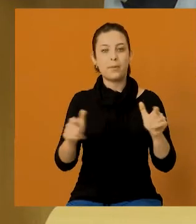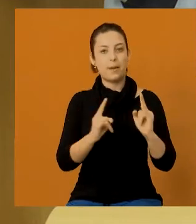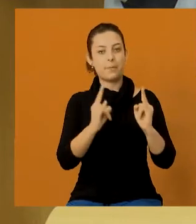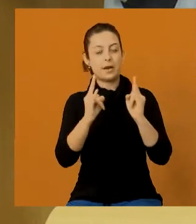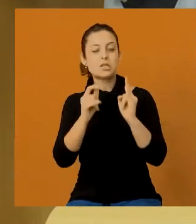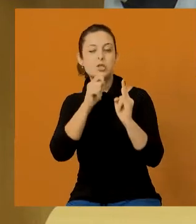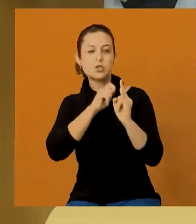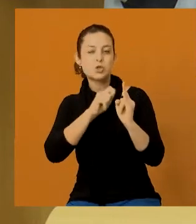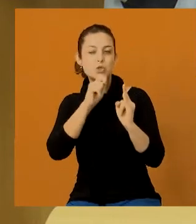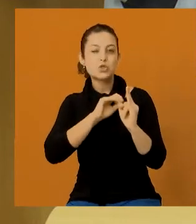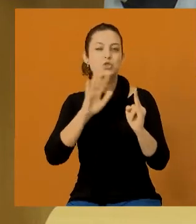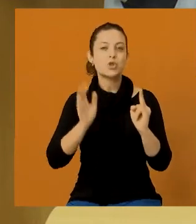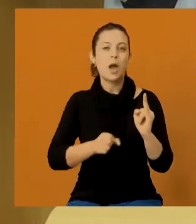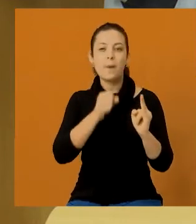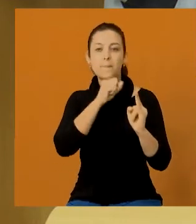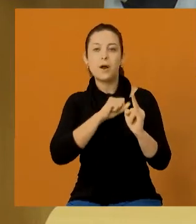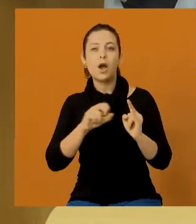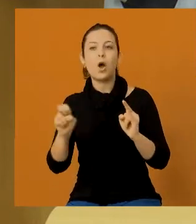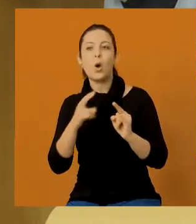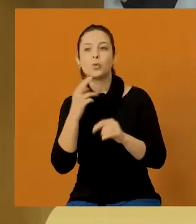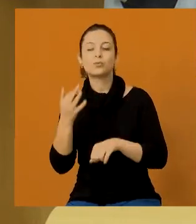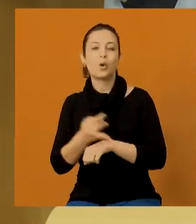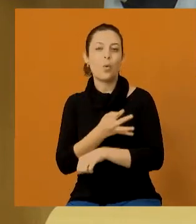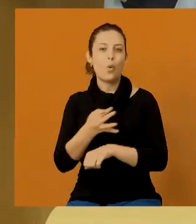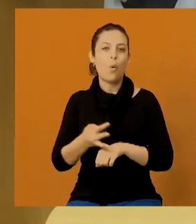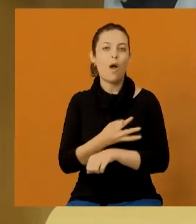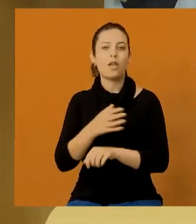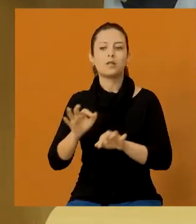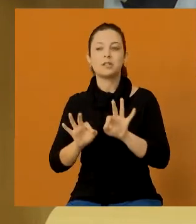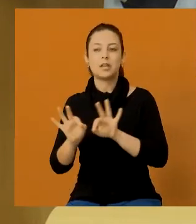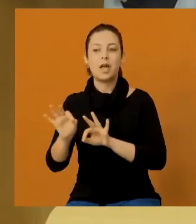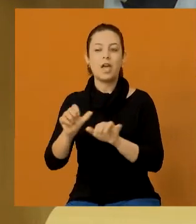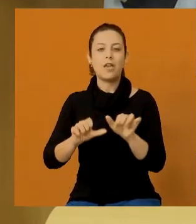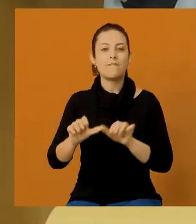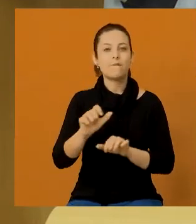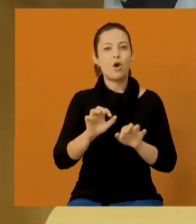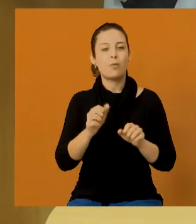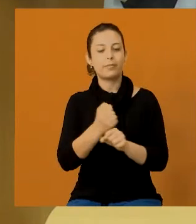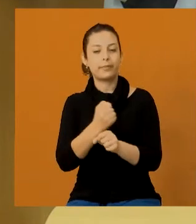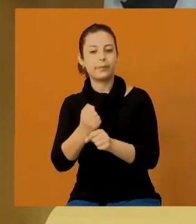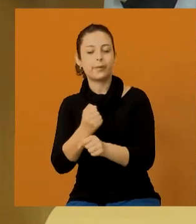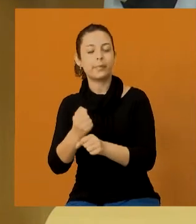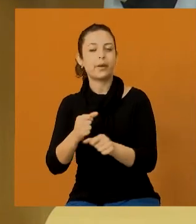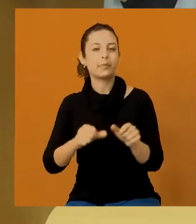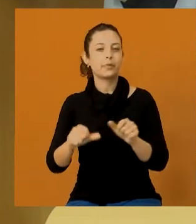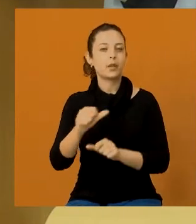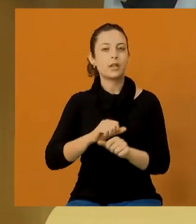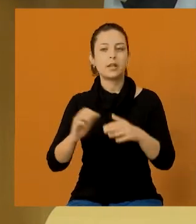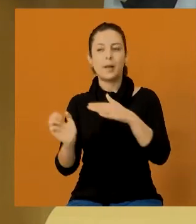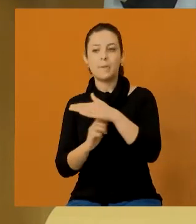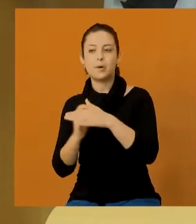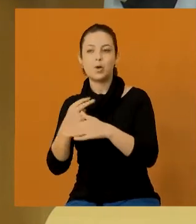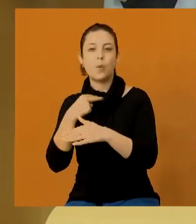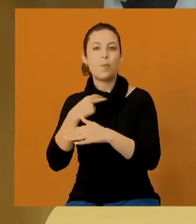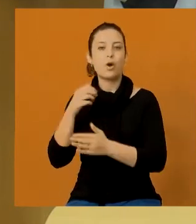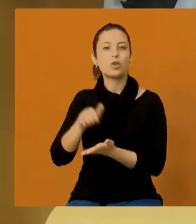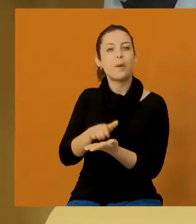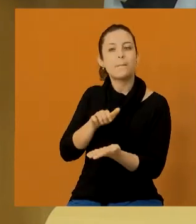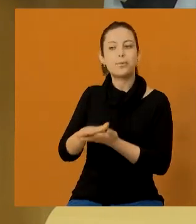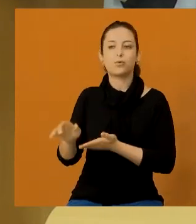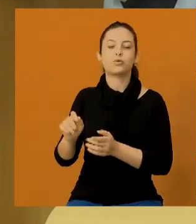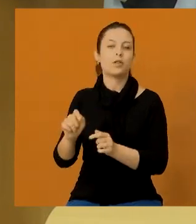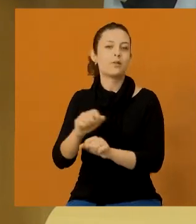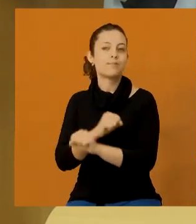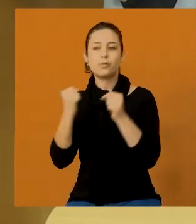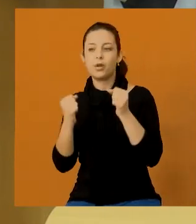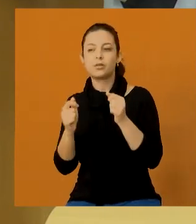prédios são antigos e podem não comportar esse tipo de reforma imposta. O empresário não pode ser penalizado pela impossibilidade